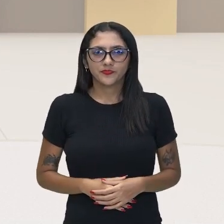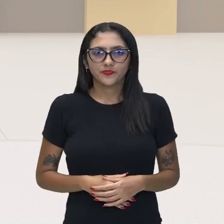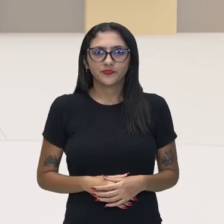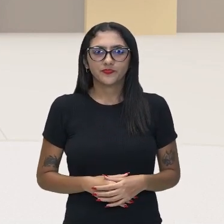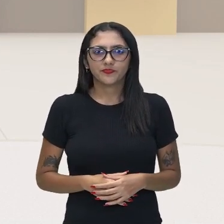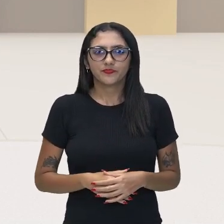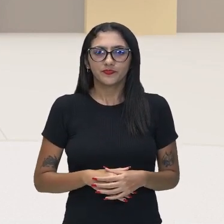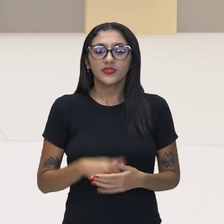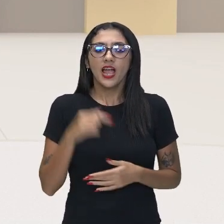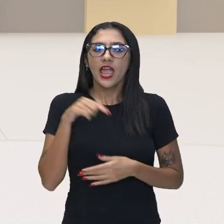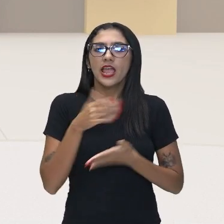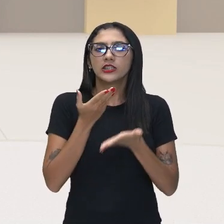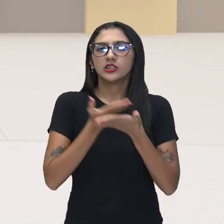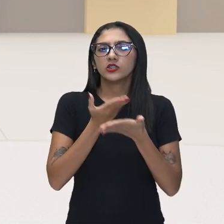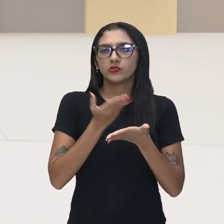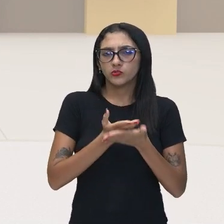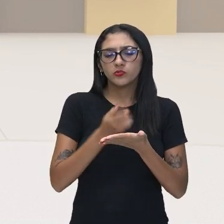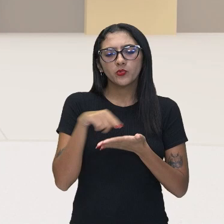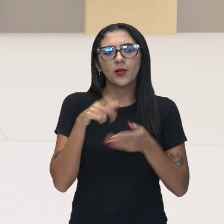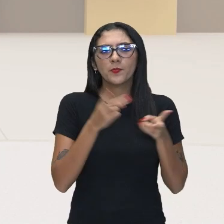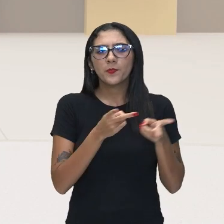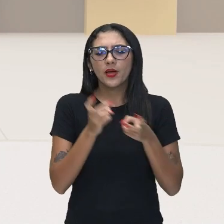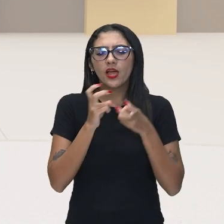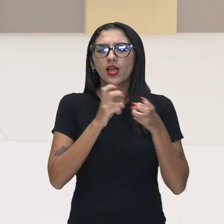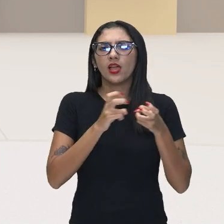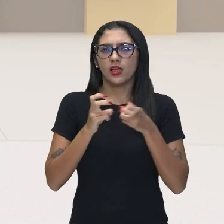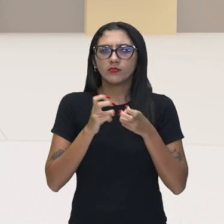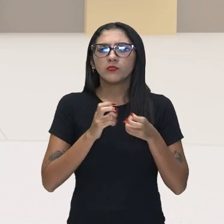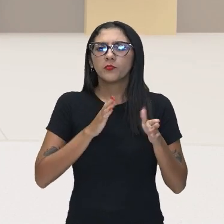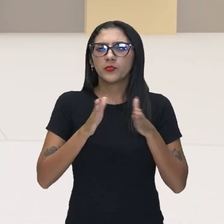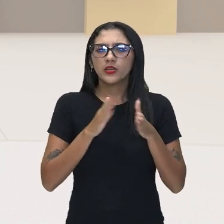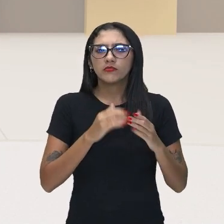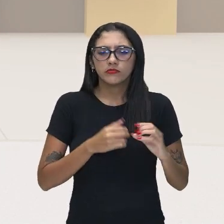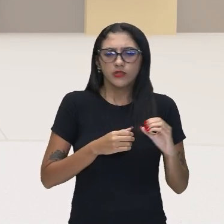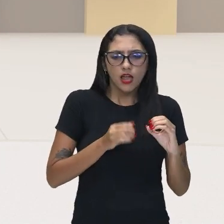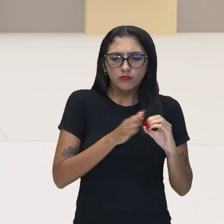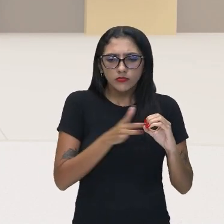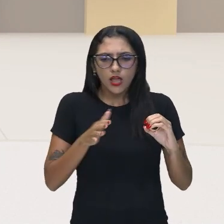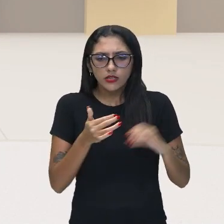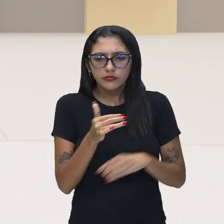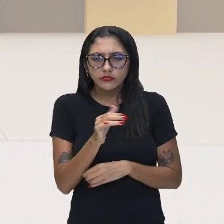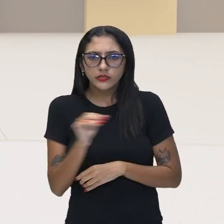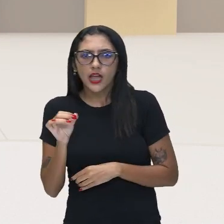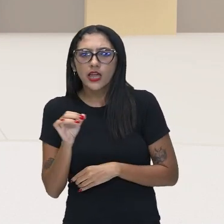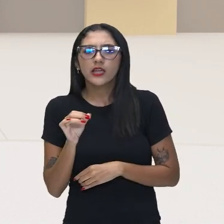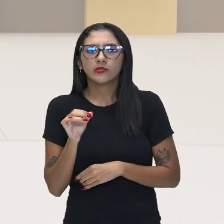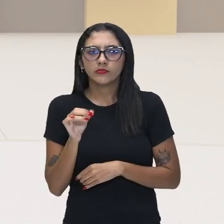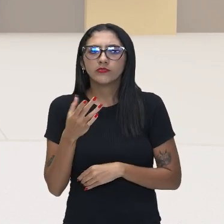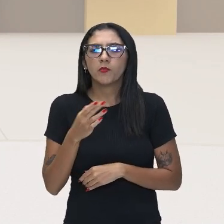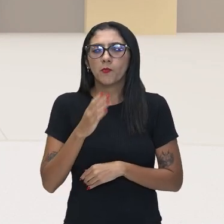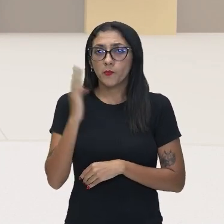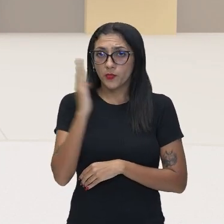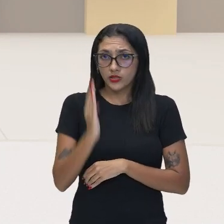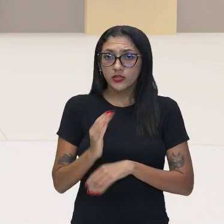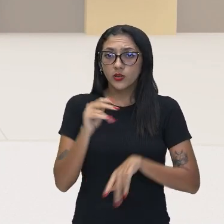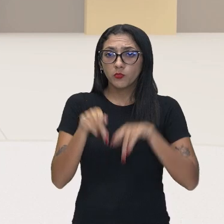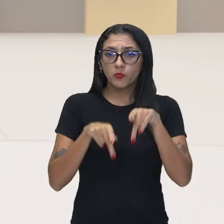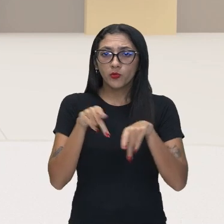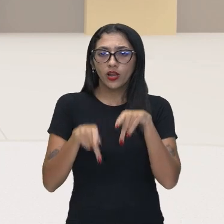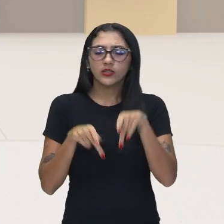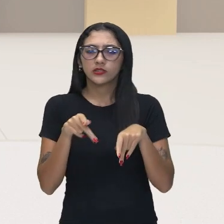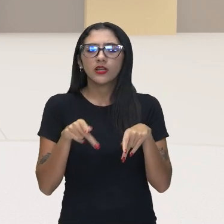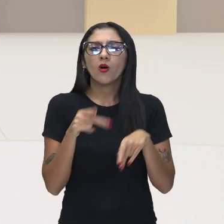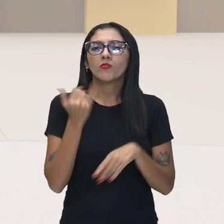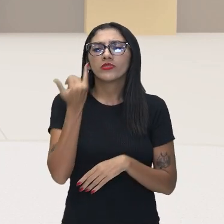estudo mostrou que, de 0 a 100, a nota média dos brasileiros, quando o assunto é